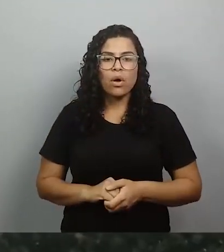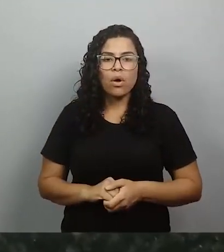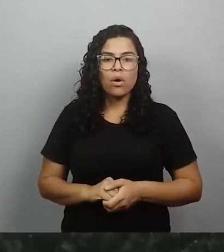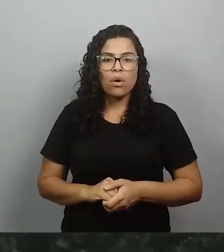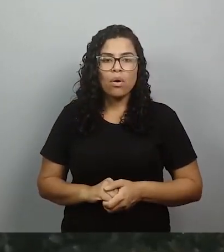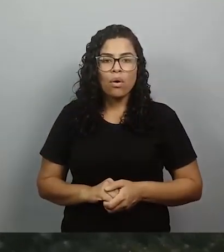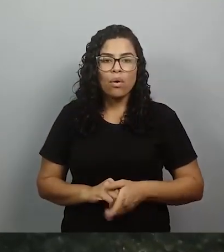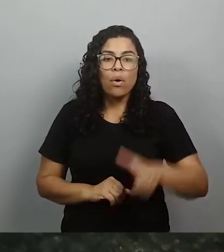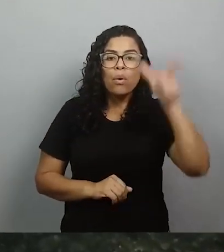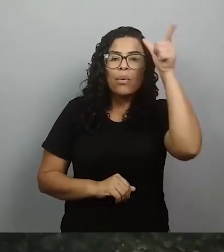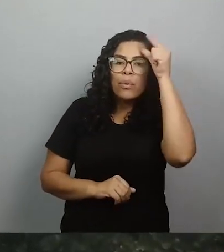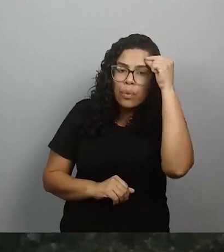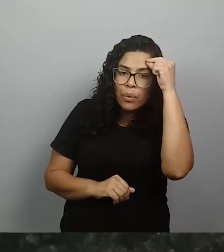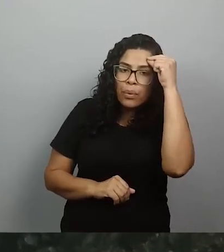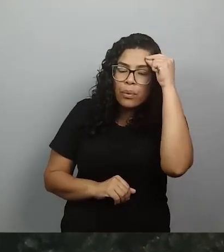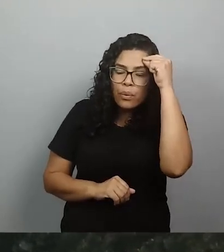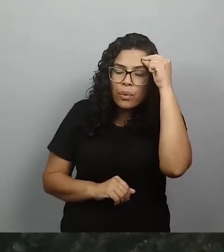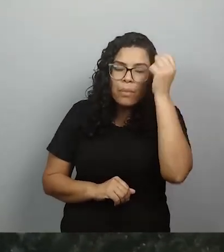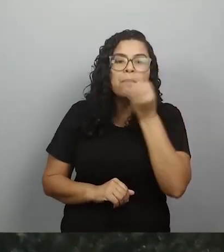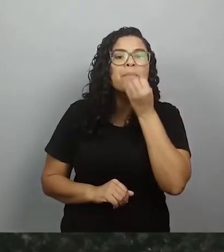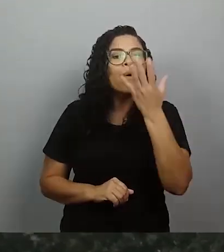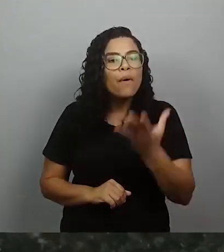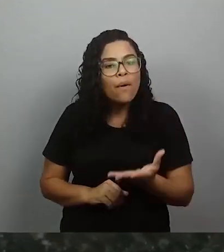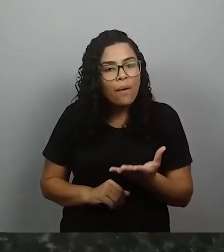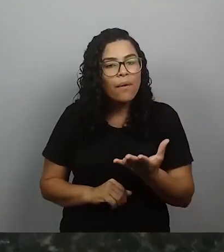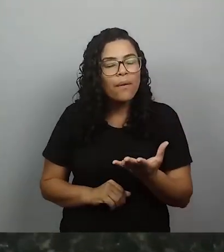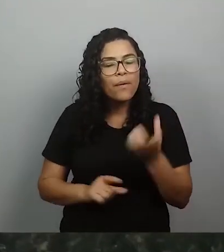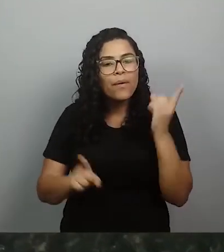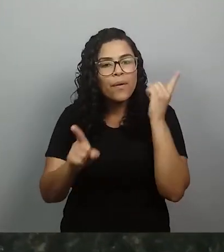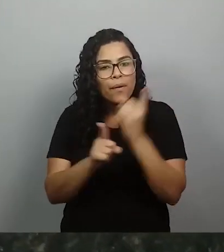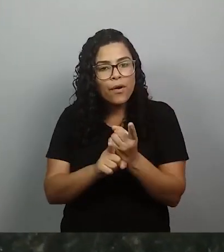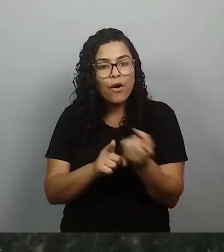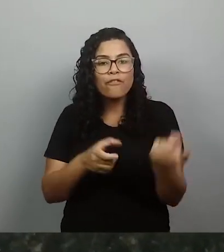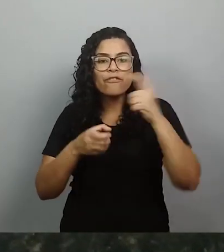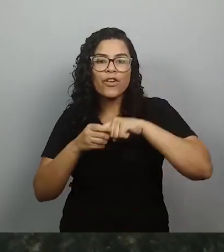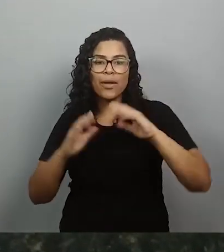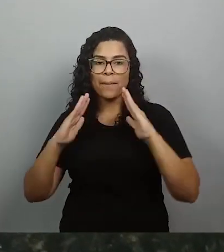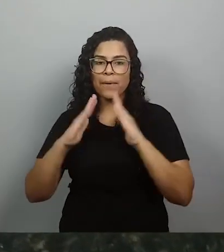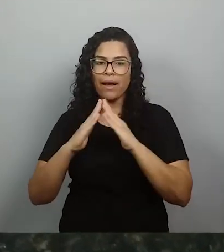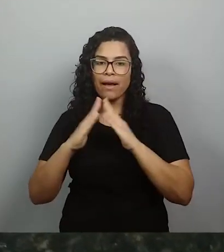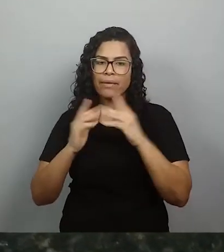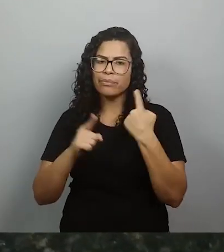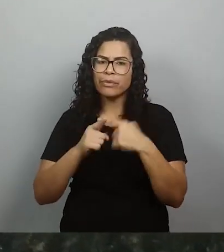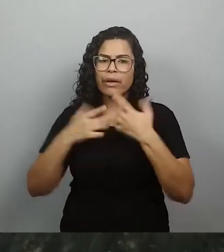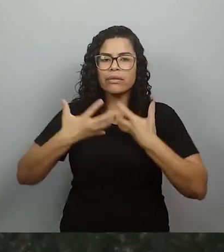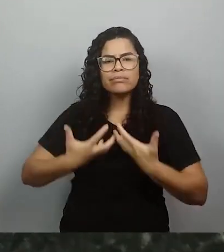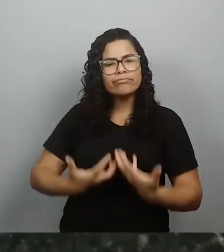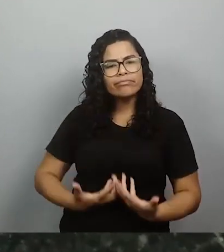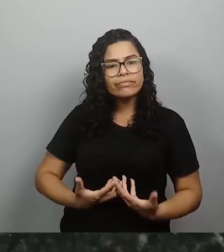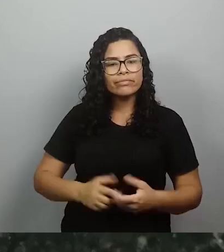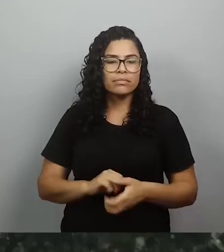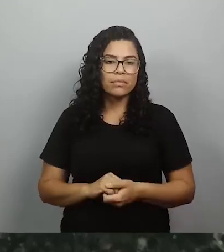ainda bem. Vamos voltar pra casa. Já estava cansada. E o que ela queria fazer quando chegasse em casa?